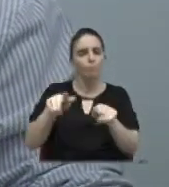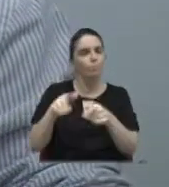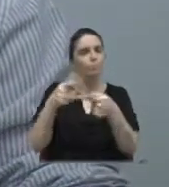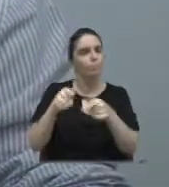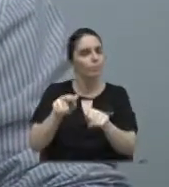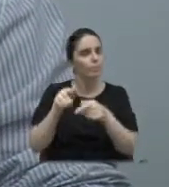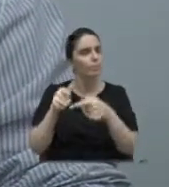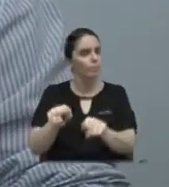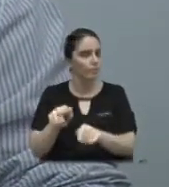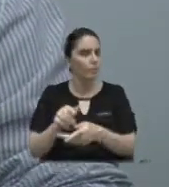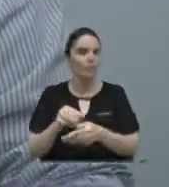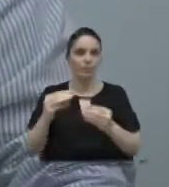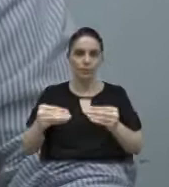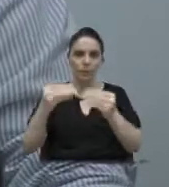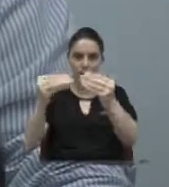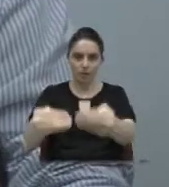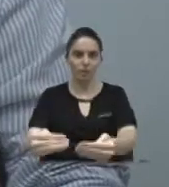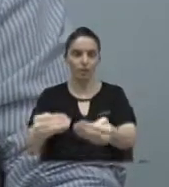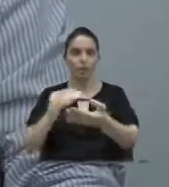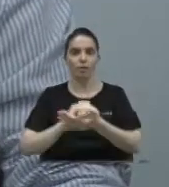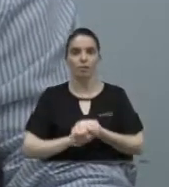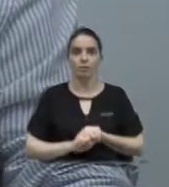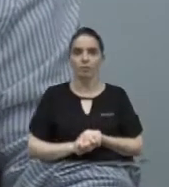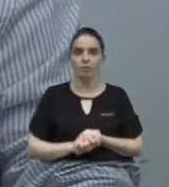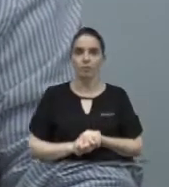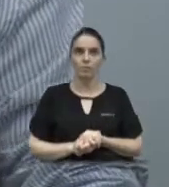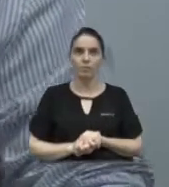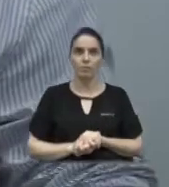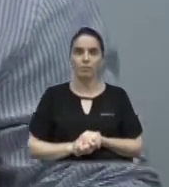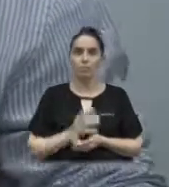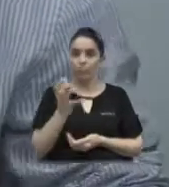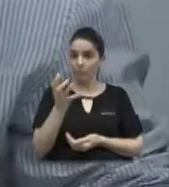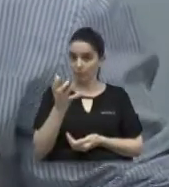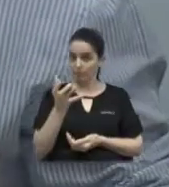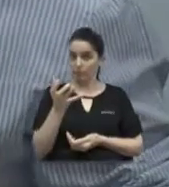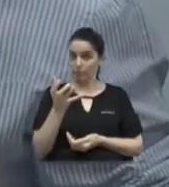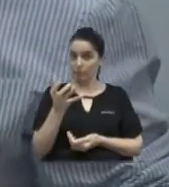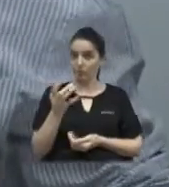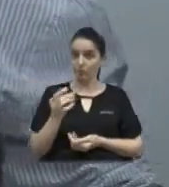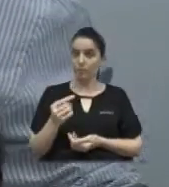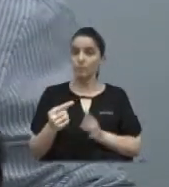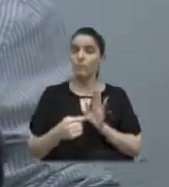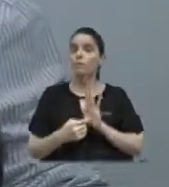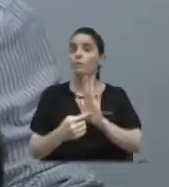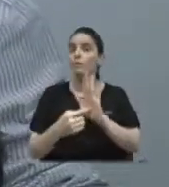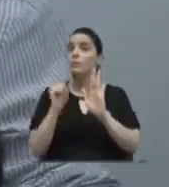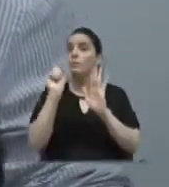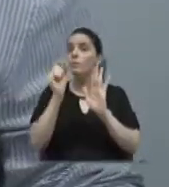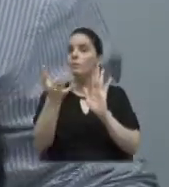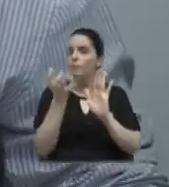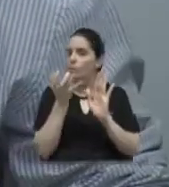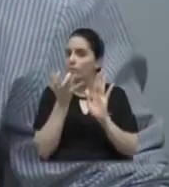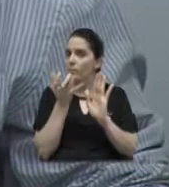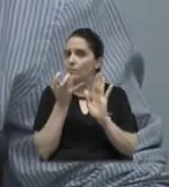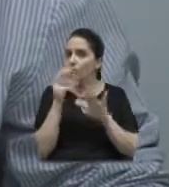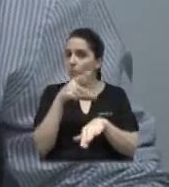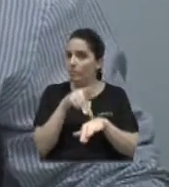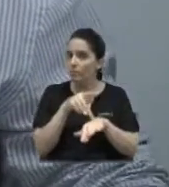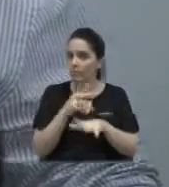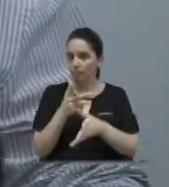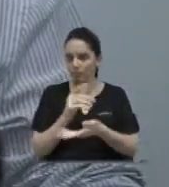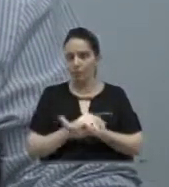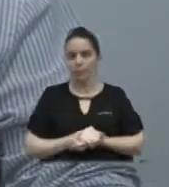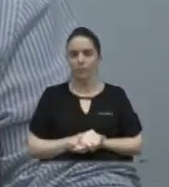sua moção, no intuito da gente se posicionar o que nós queremos no nosso país.